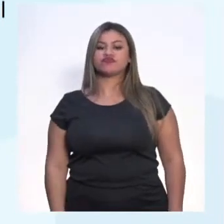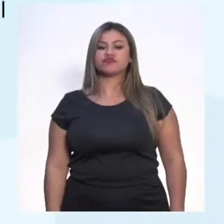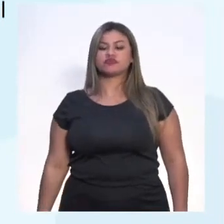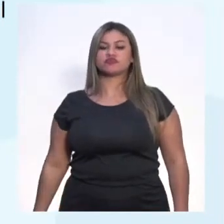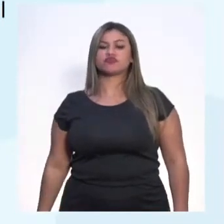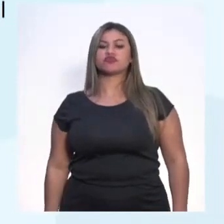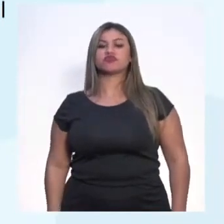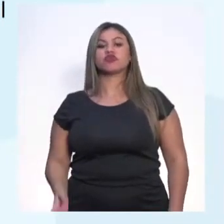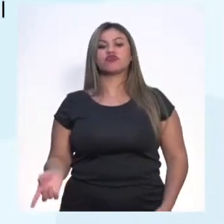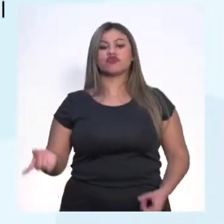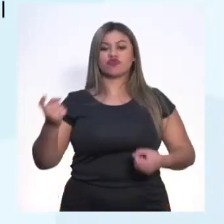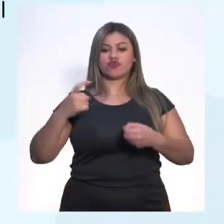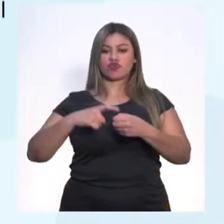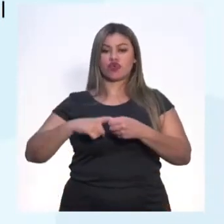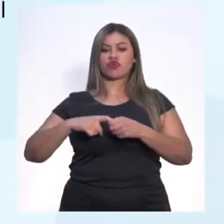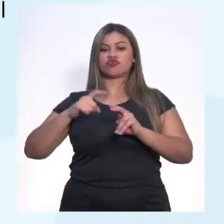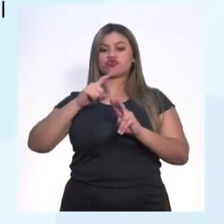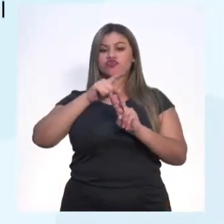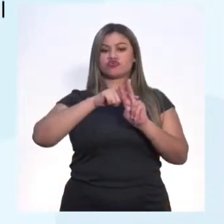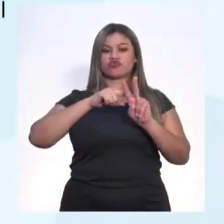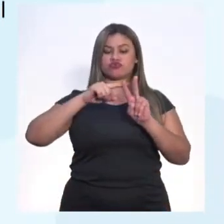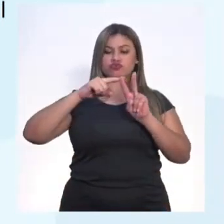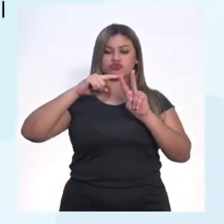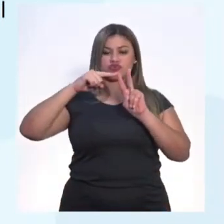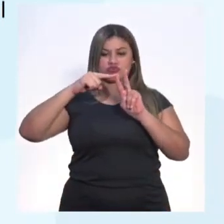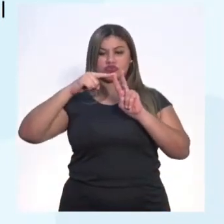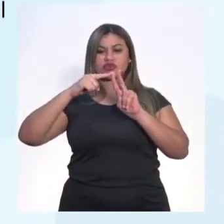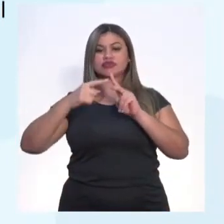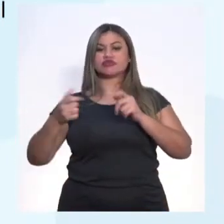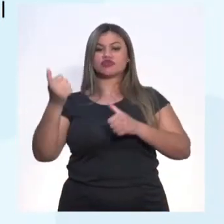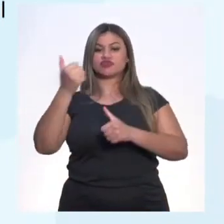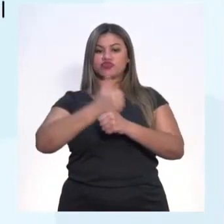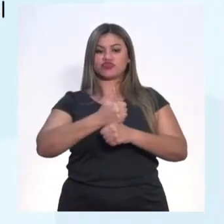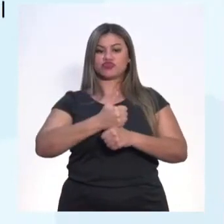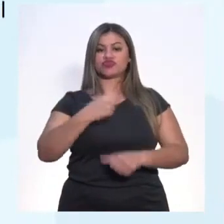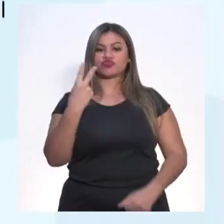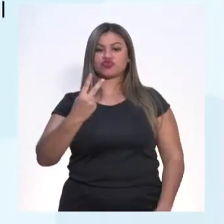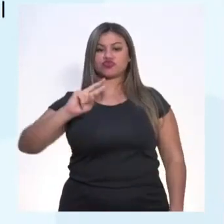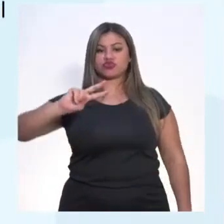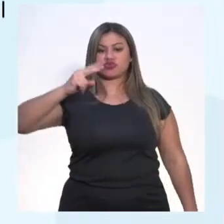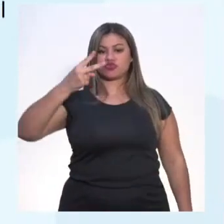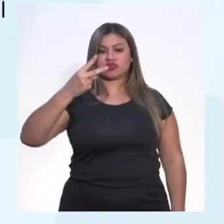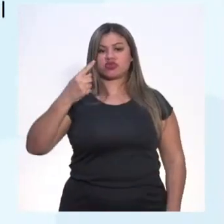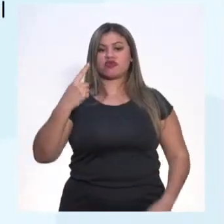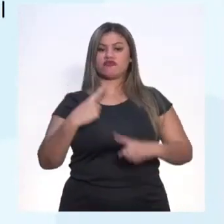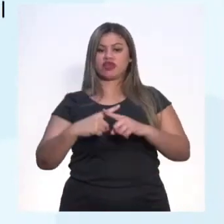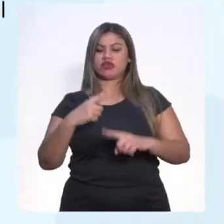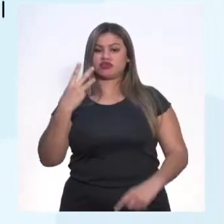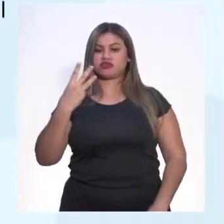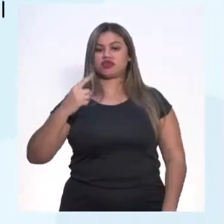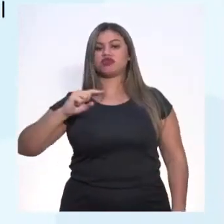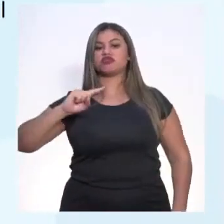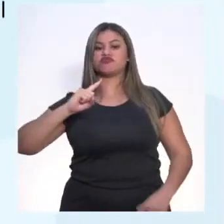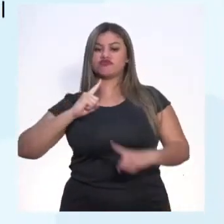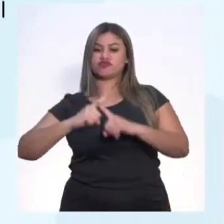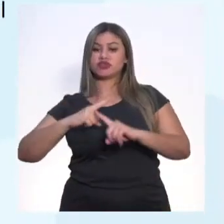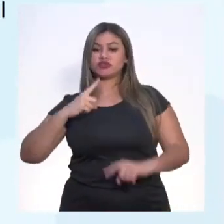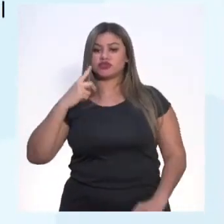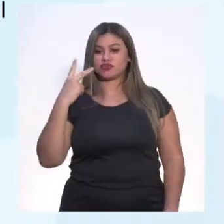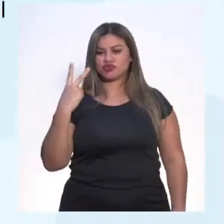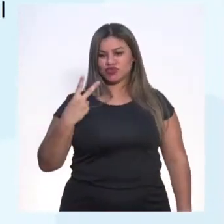Então, volto na raiz e substituo 2 ao quadrado vezes 3 vezes